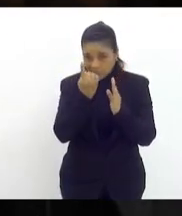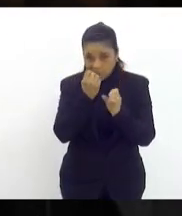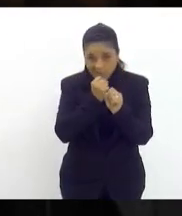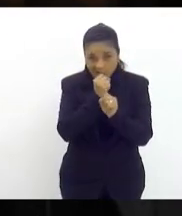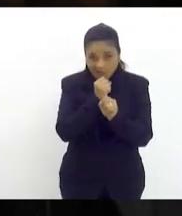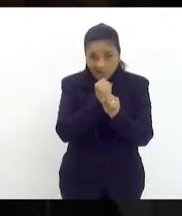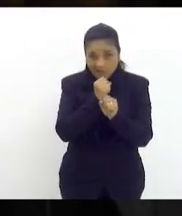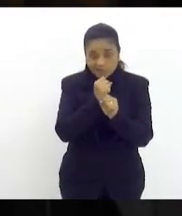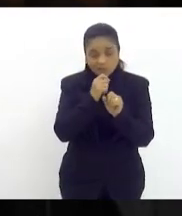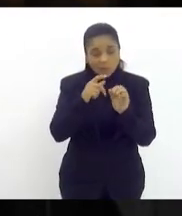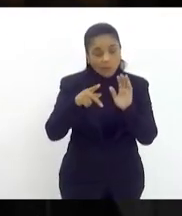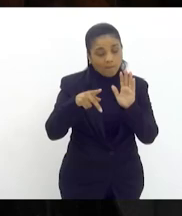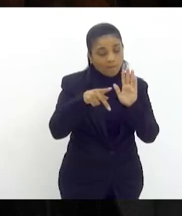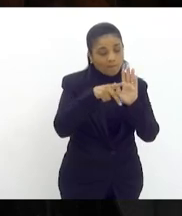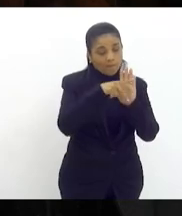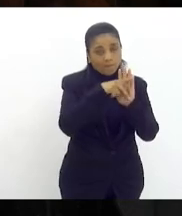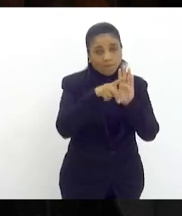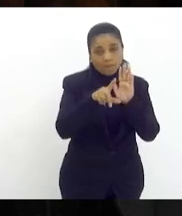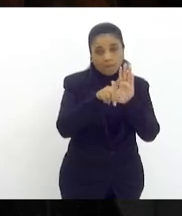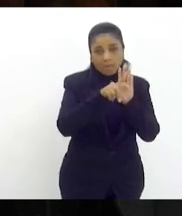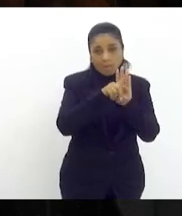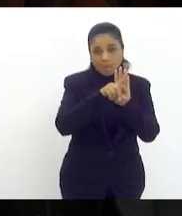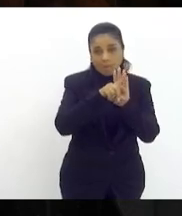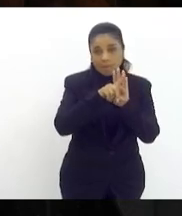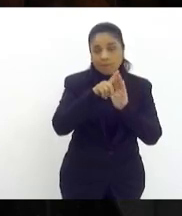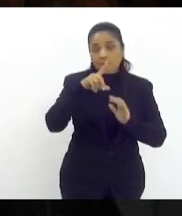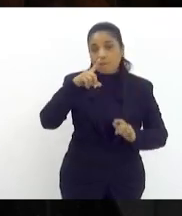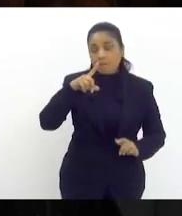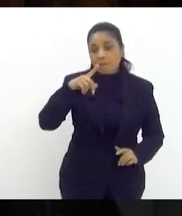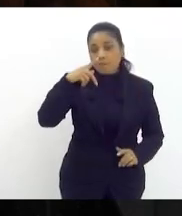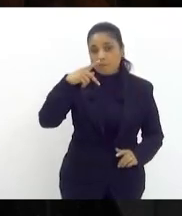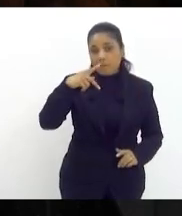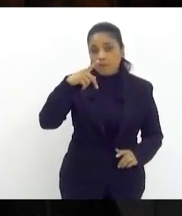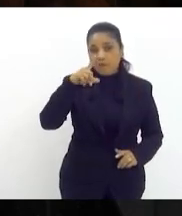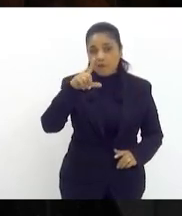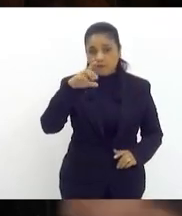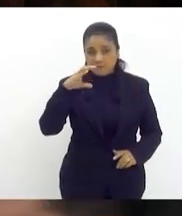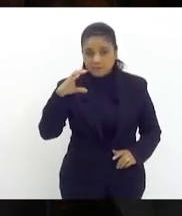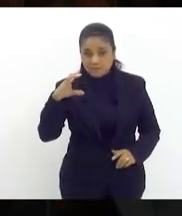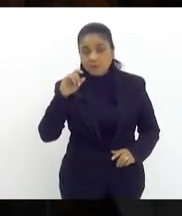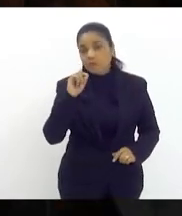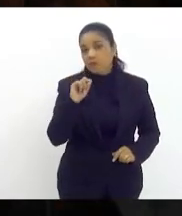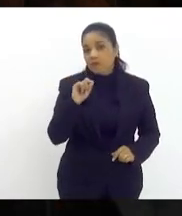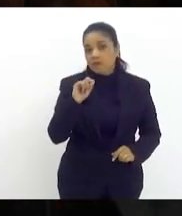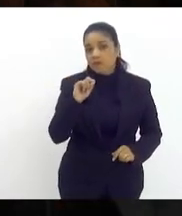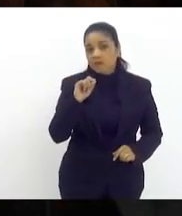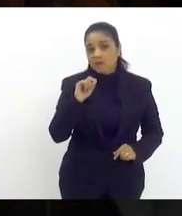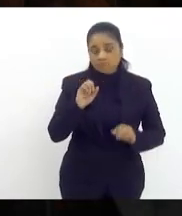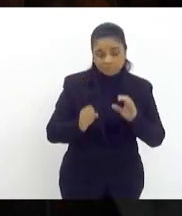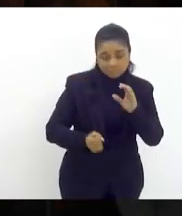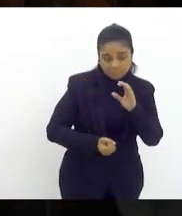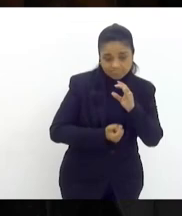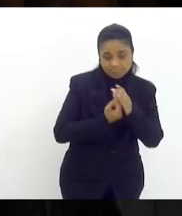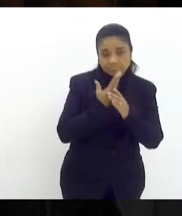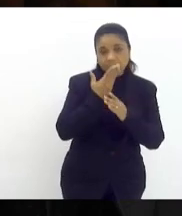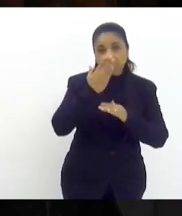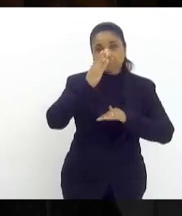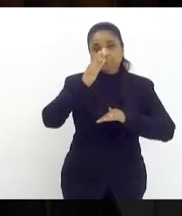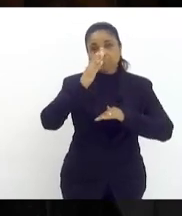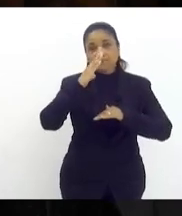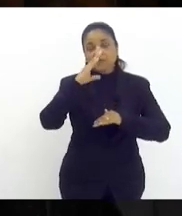aprovar o PLC fica proibido o que no primeiro ano criação de cargos empregos